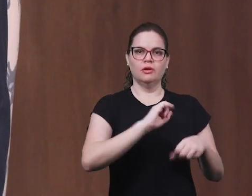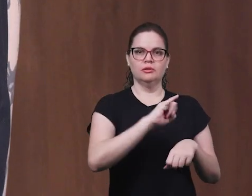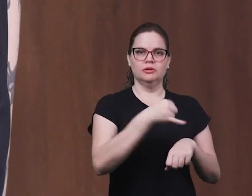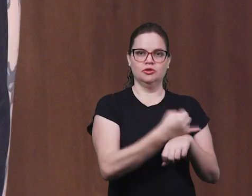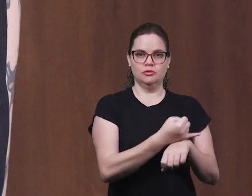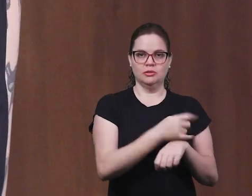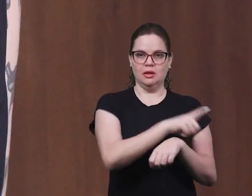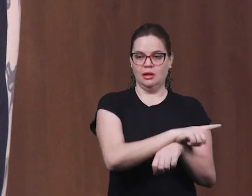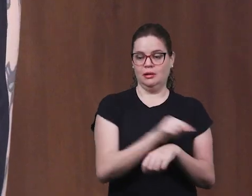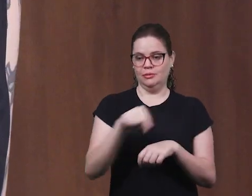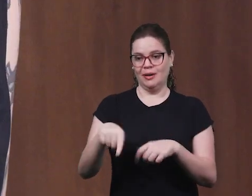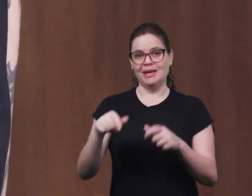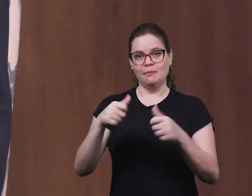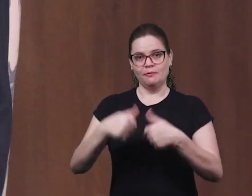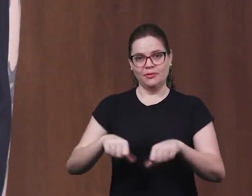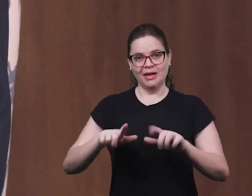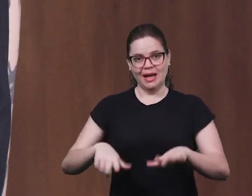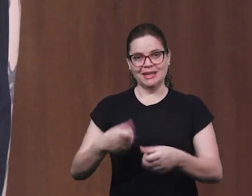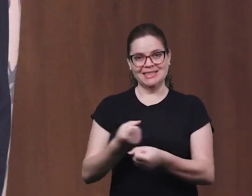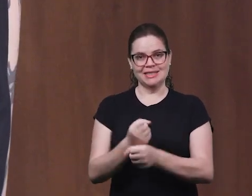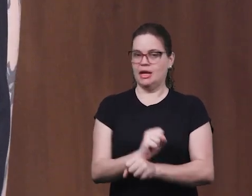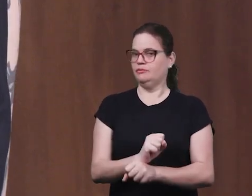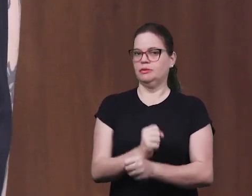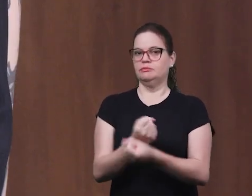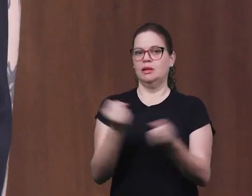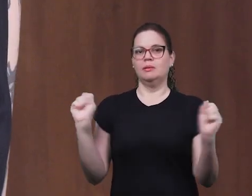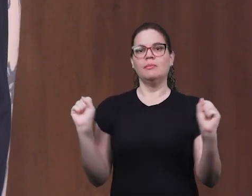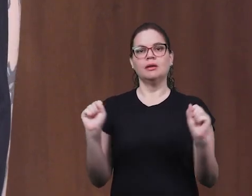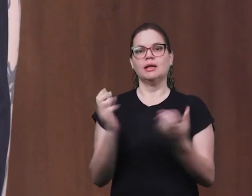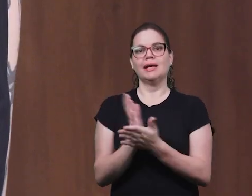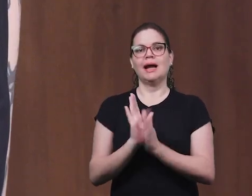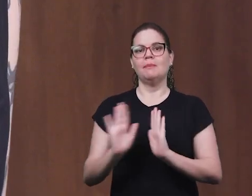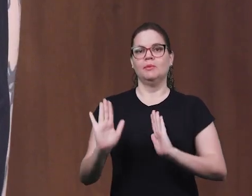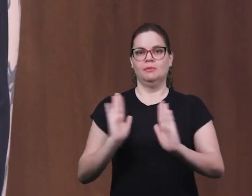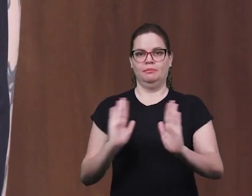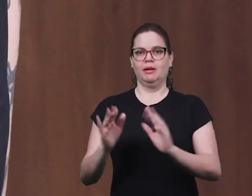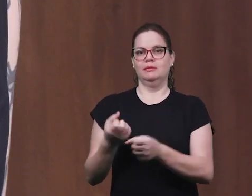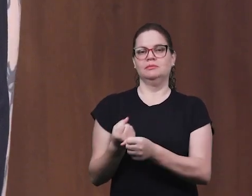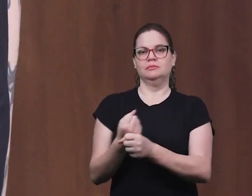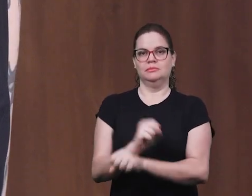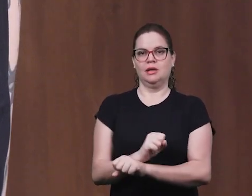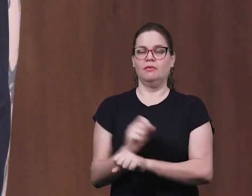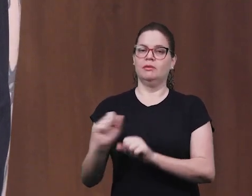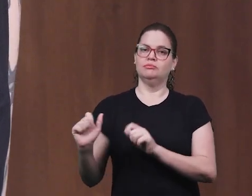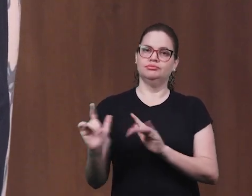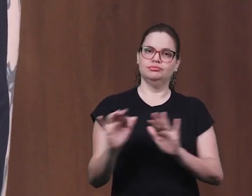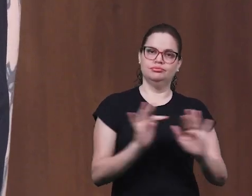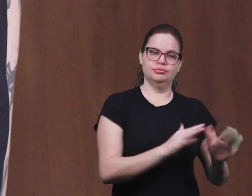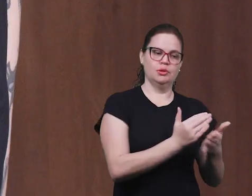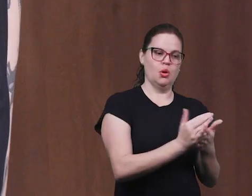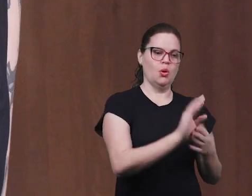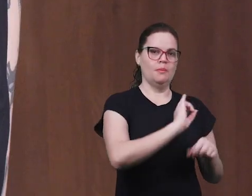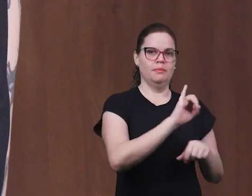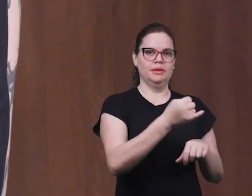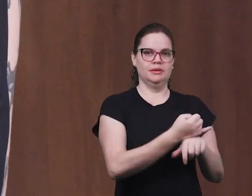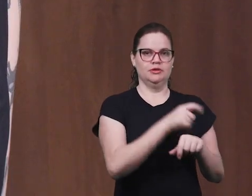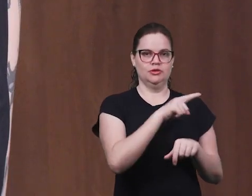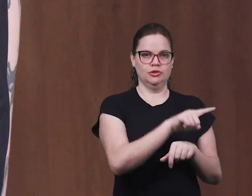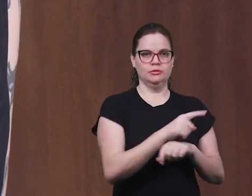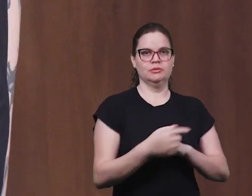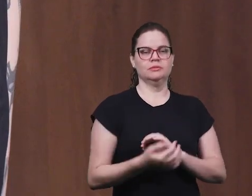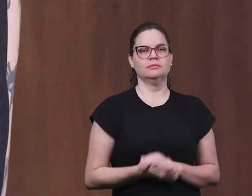cativeiro e recomeça a vida em Jerusalém. Agora, adiantando